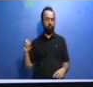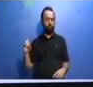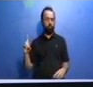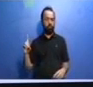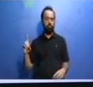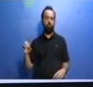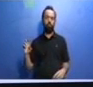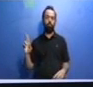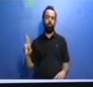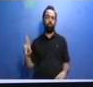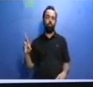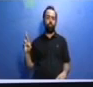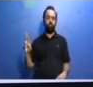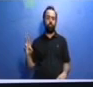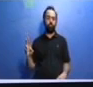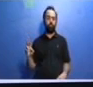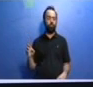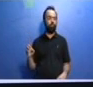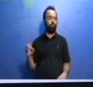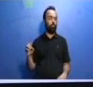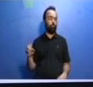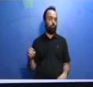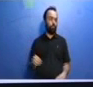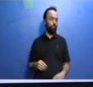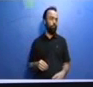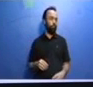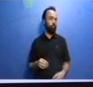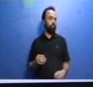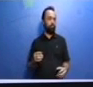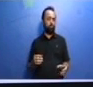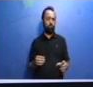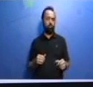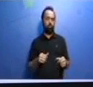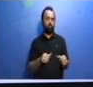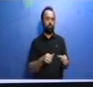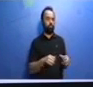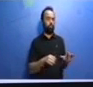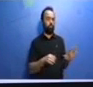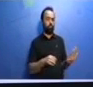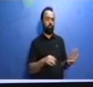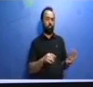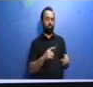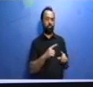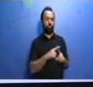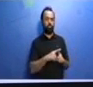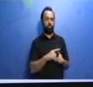sempre vai indicar que ocorreu uma reação. Então, nós vamos ter aqui A mais B,